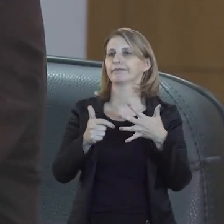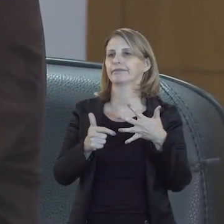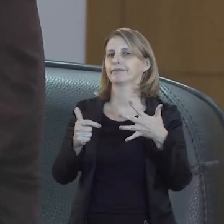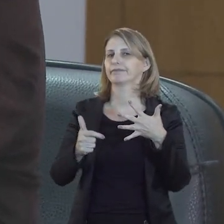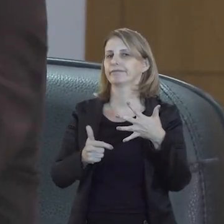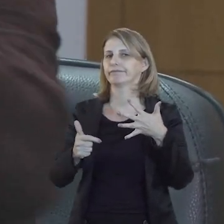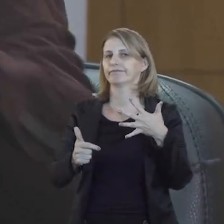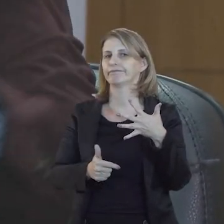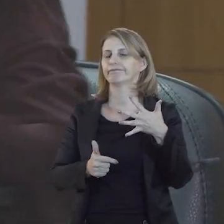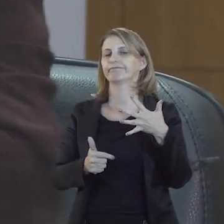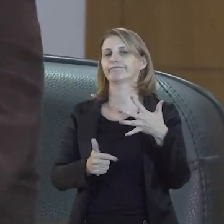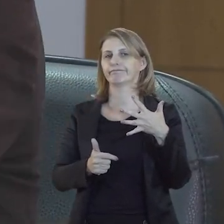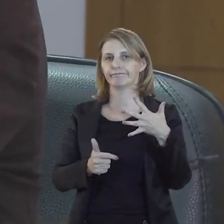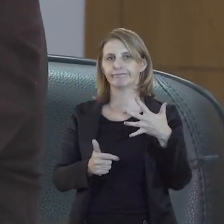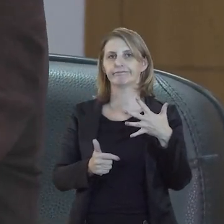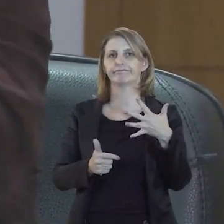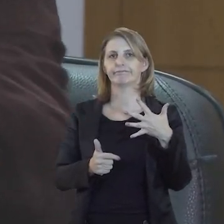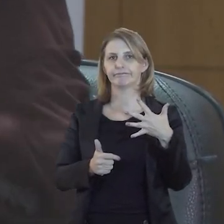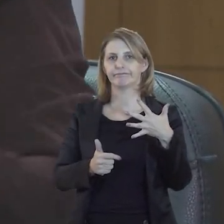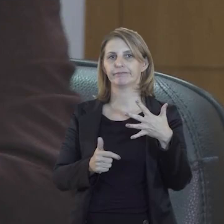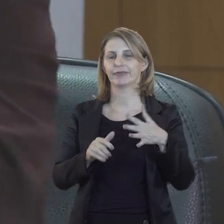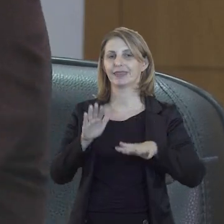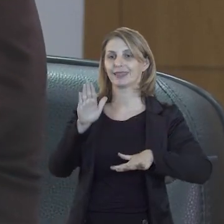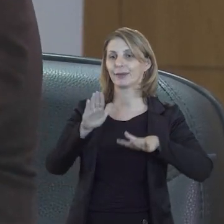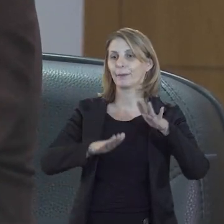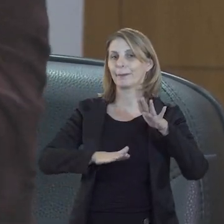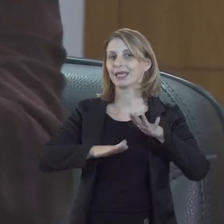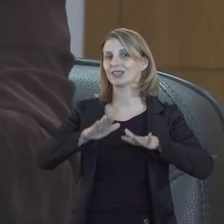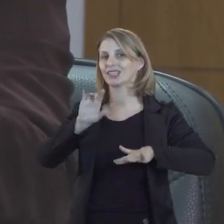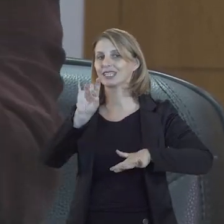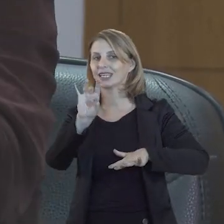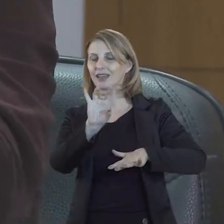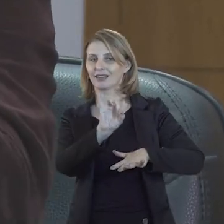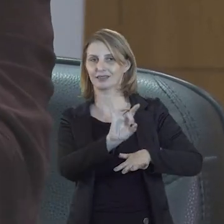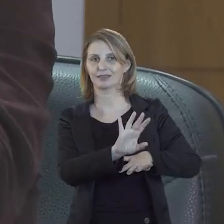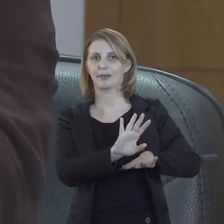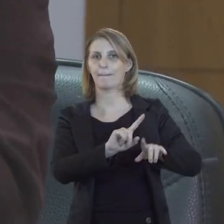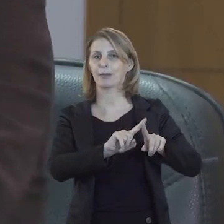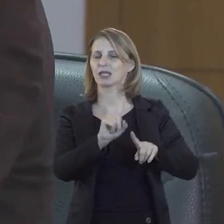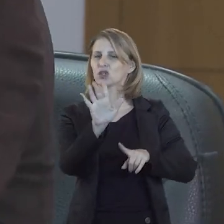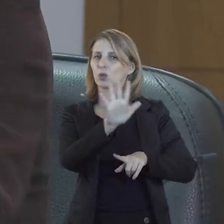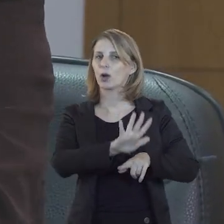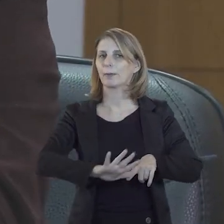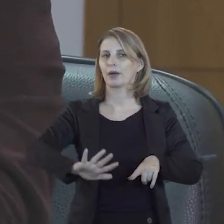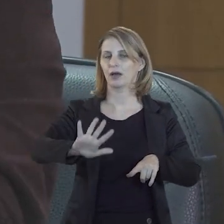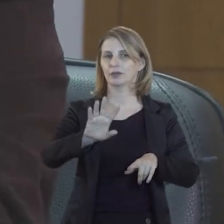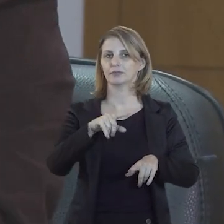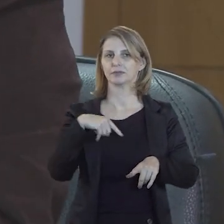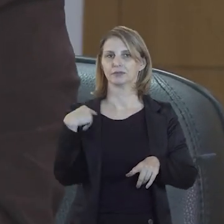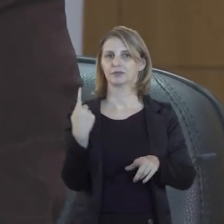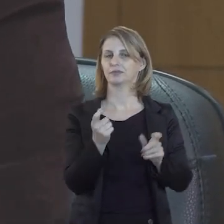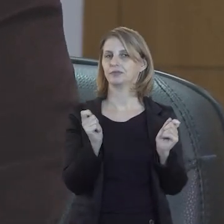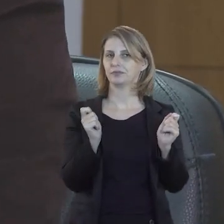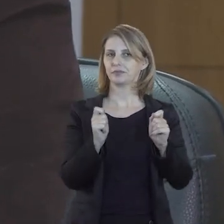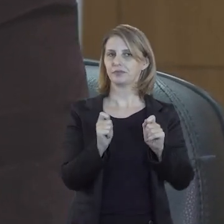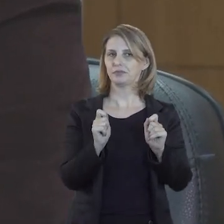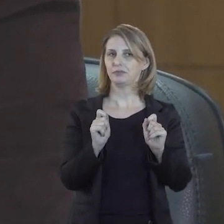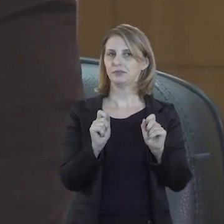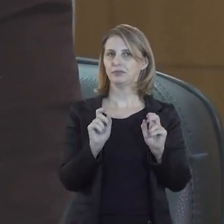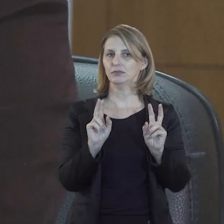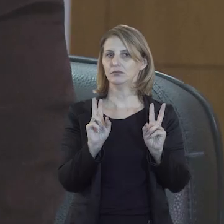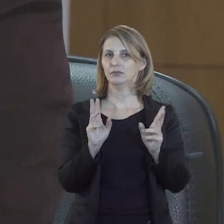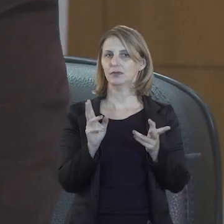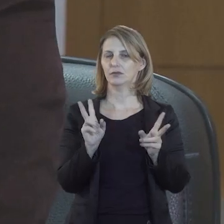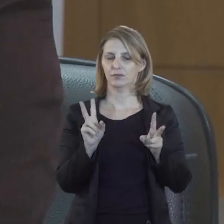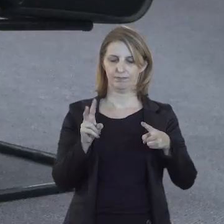é uma série de comportamentos, é uma série depende muito de cada situação, mas de uma forma geral,